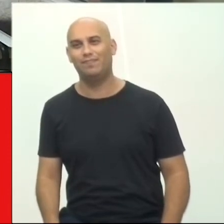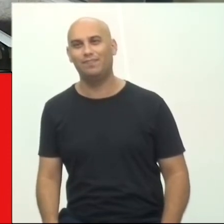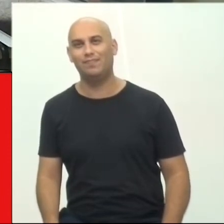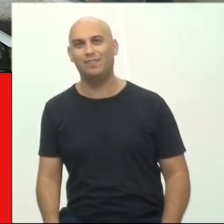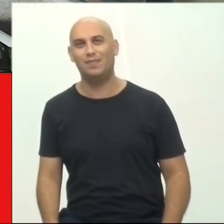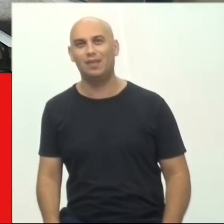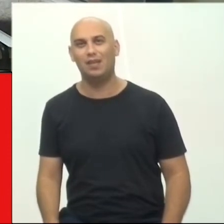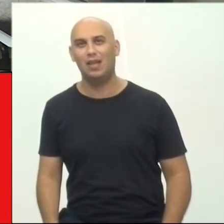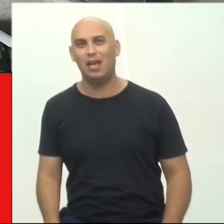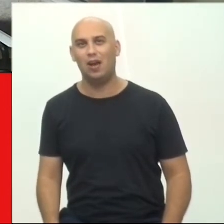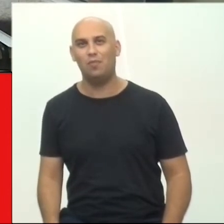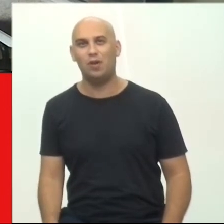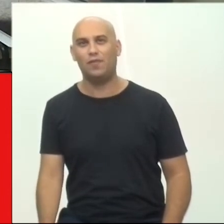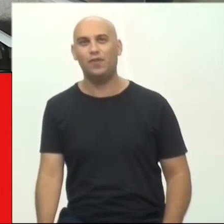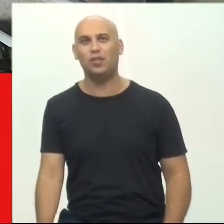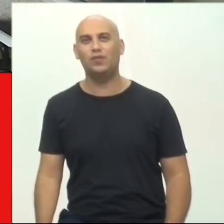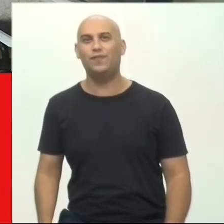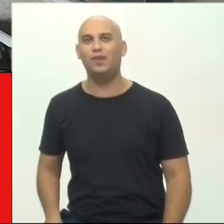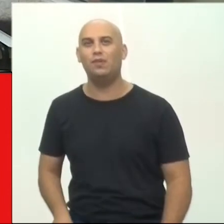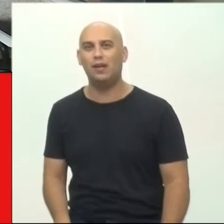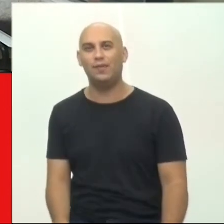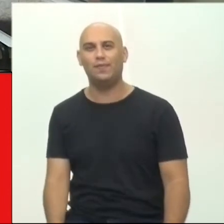Deu?